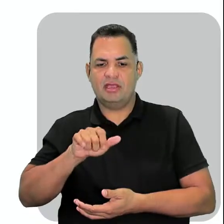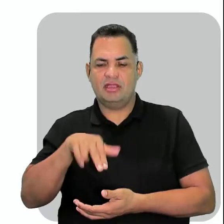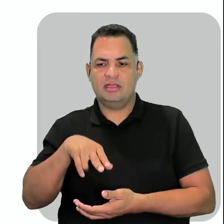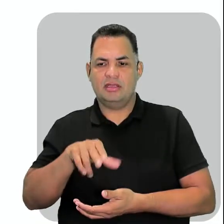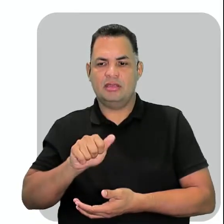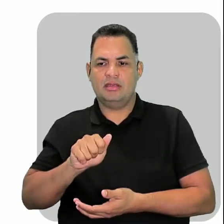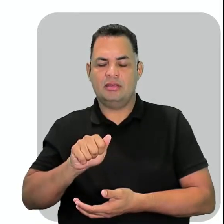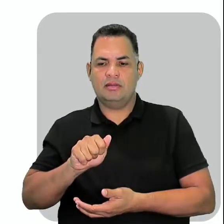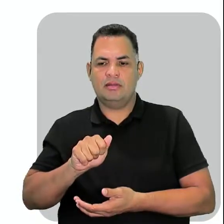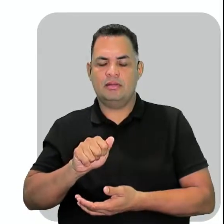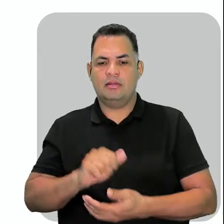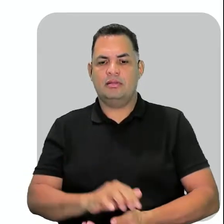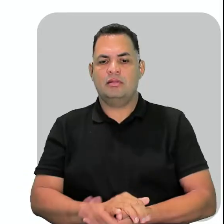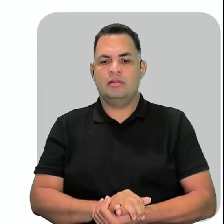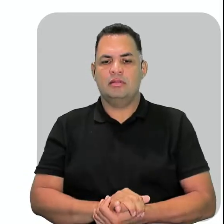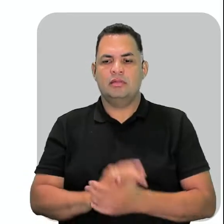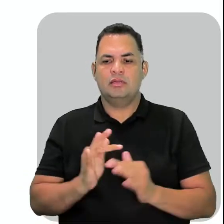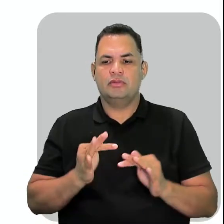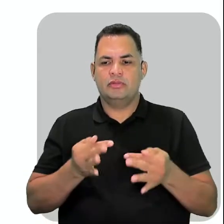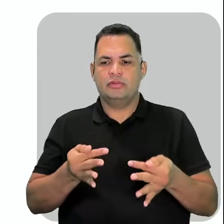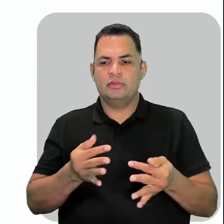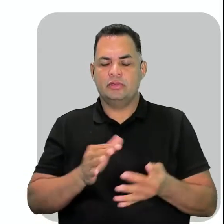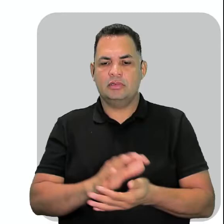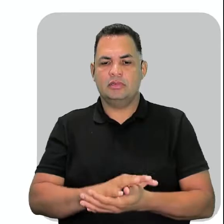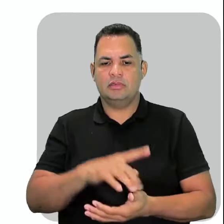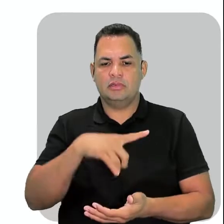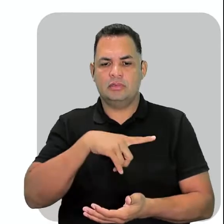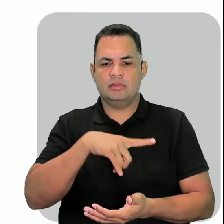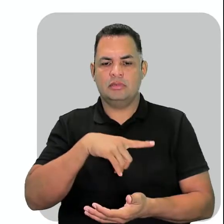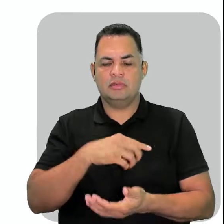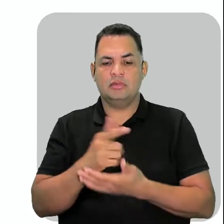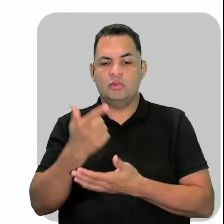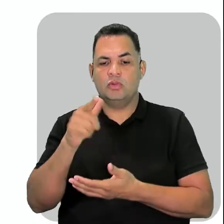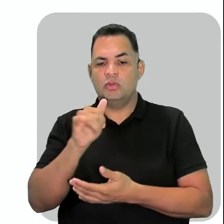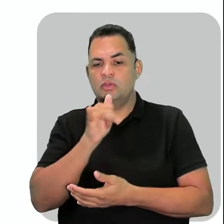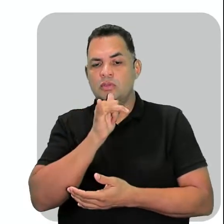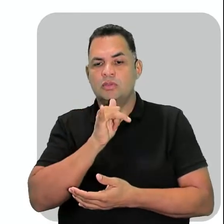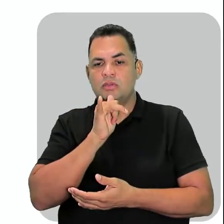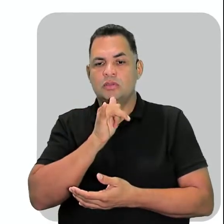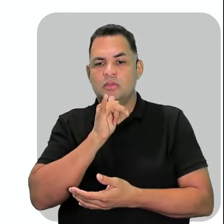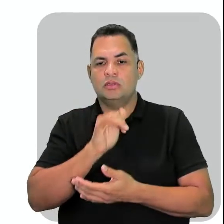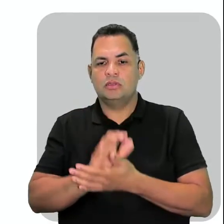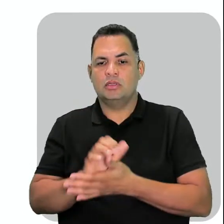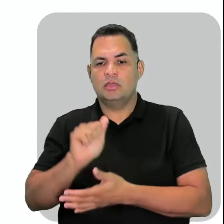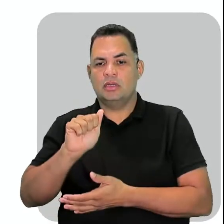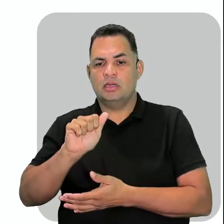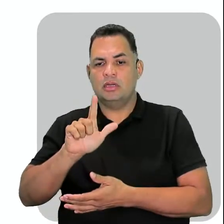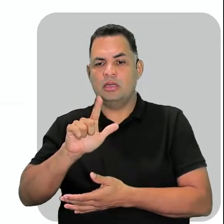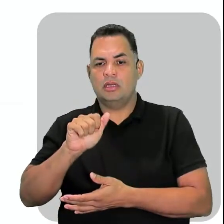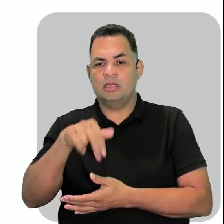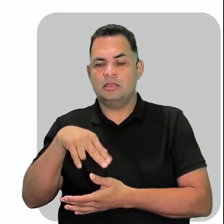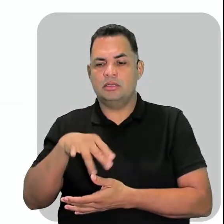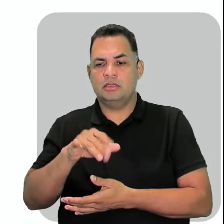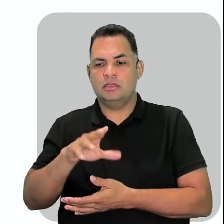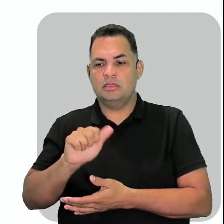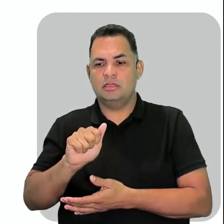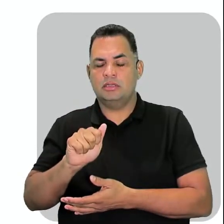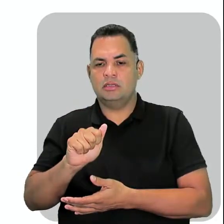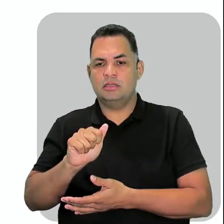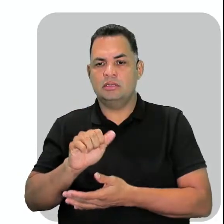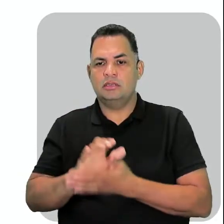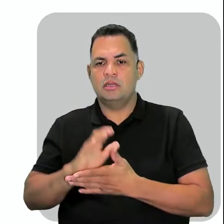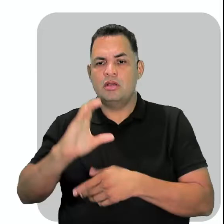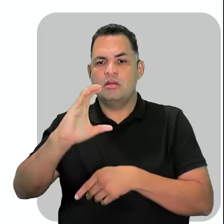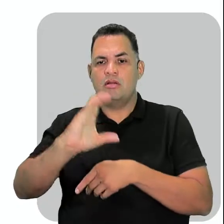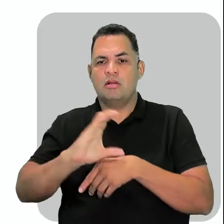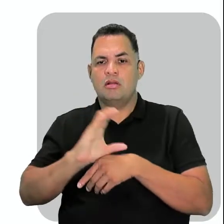val também. E por último, nós temos esse outro exemplo, que é a alanina, onde ó, o nosso